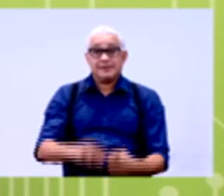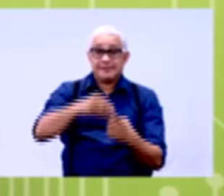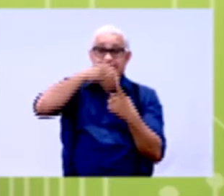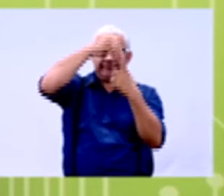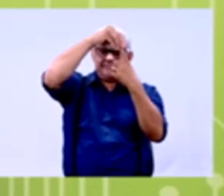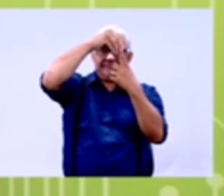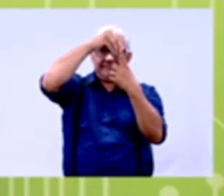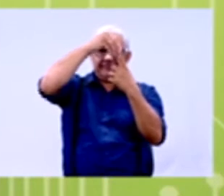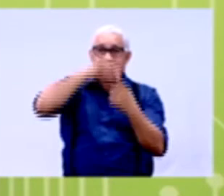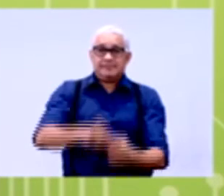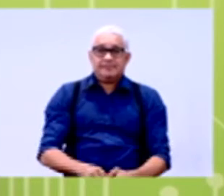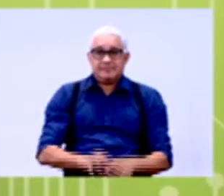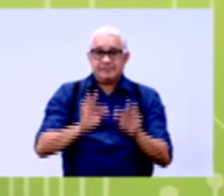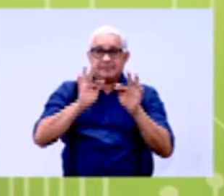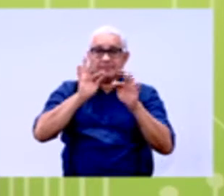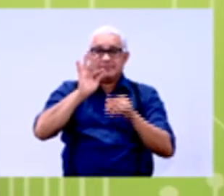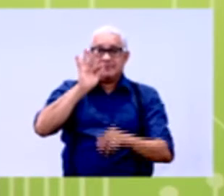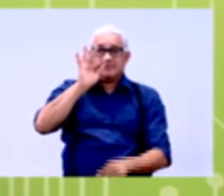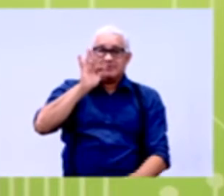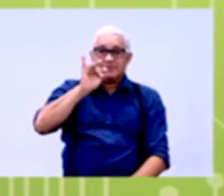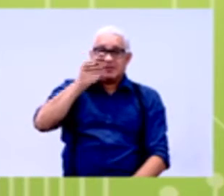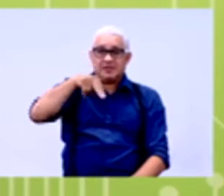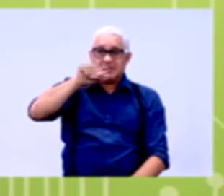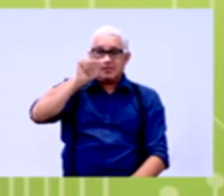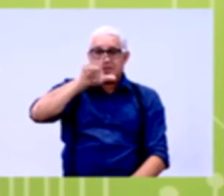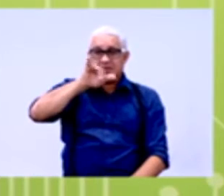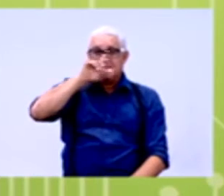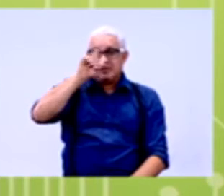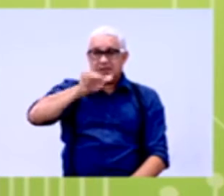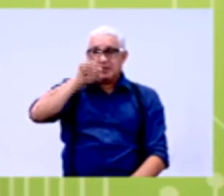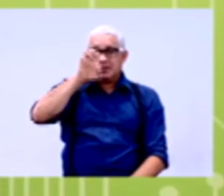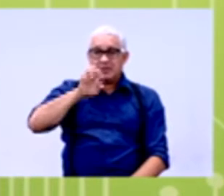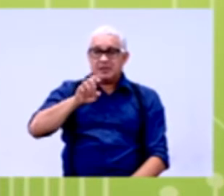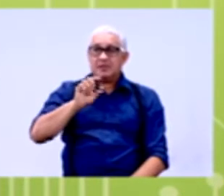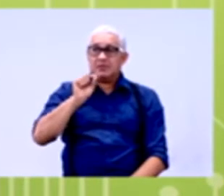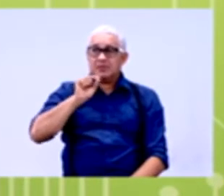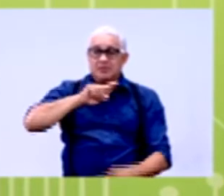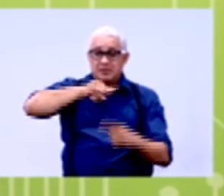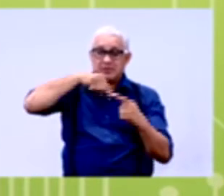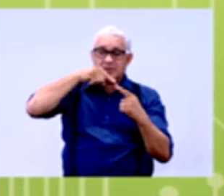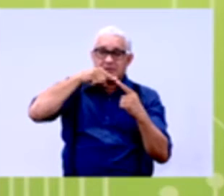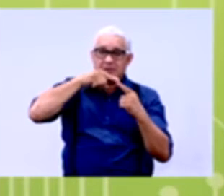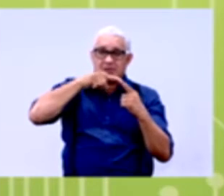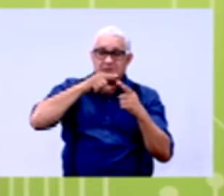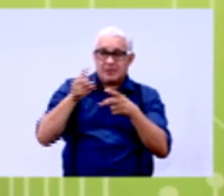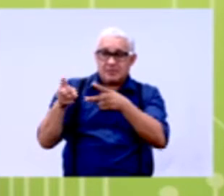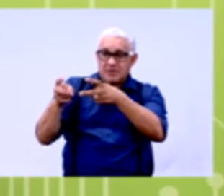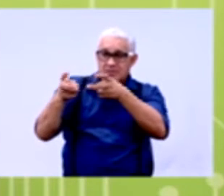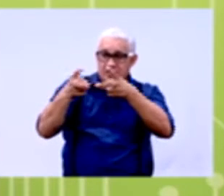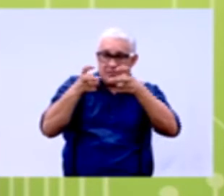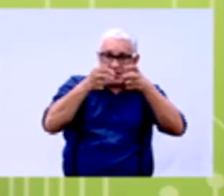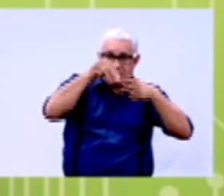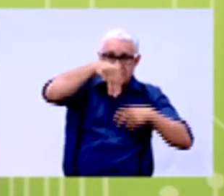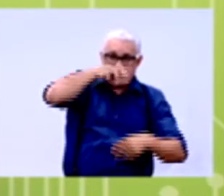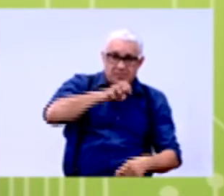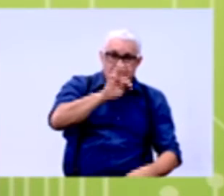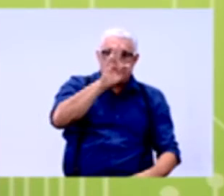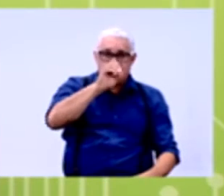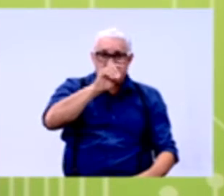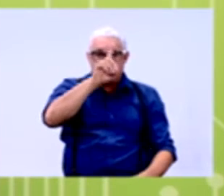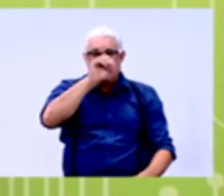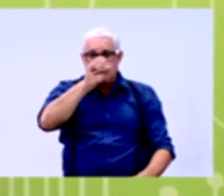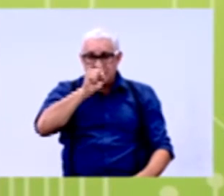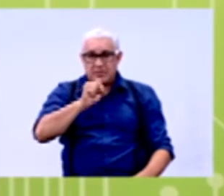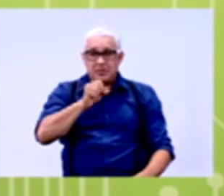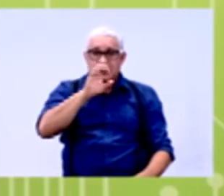principal finalidade do diagrama de sequência, que é identificar os métodos de